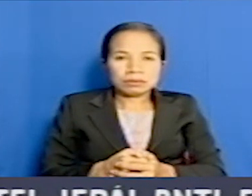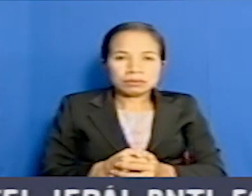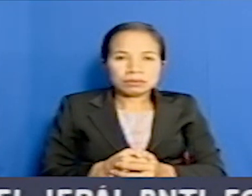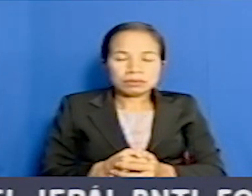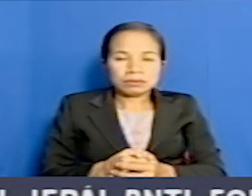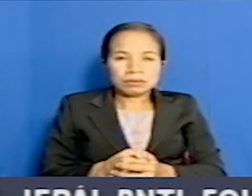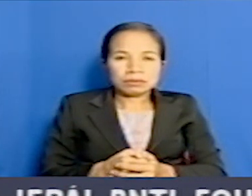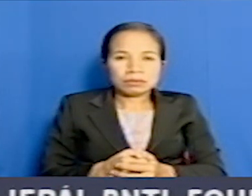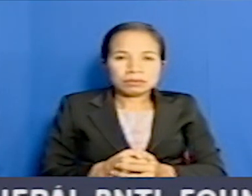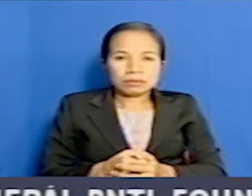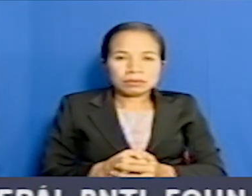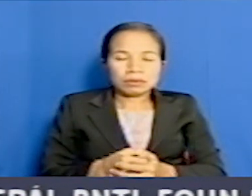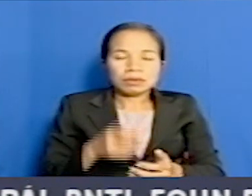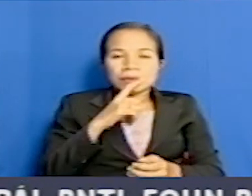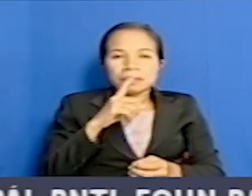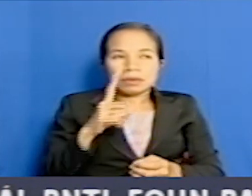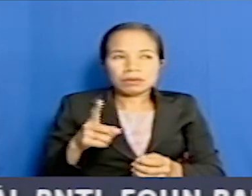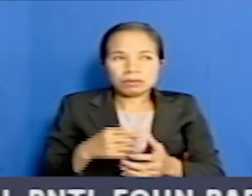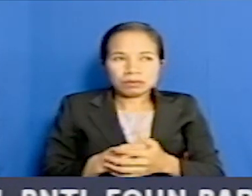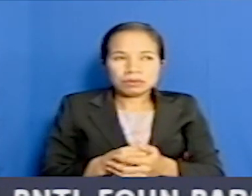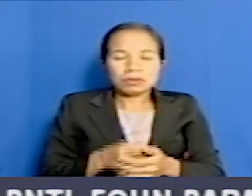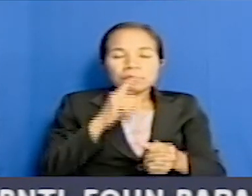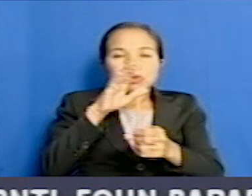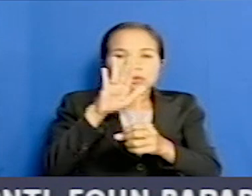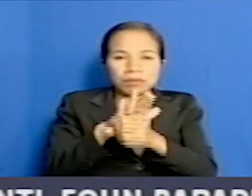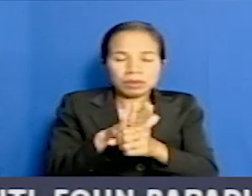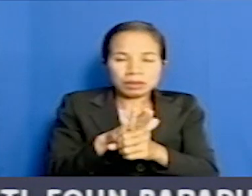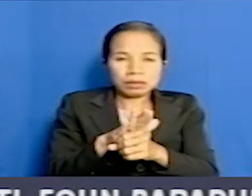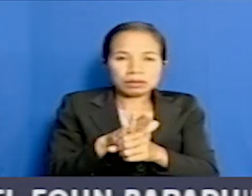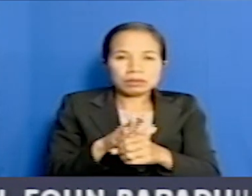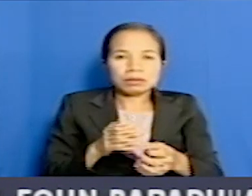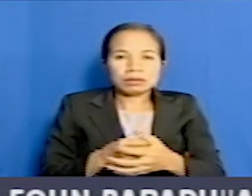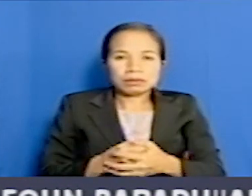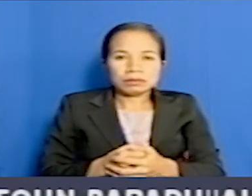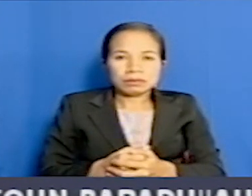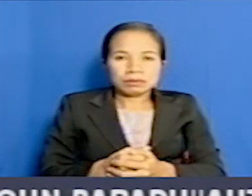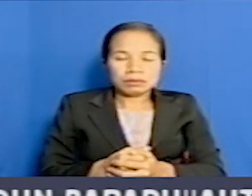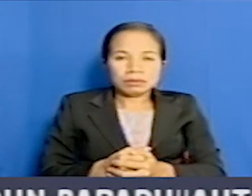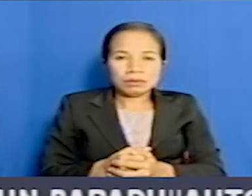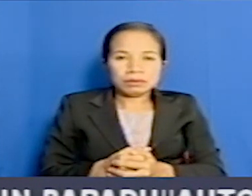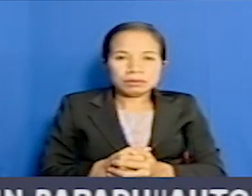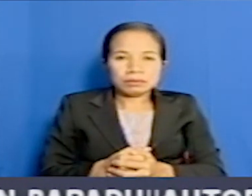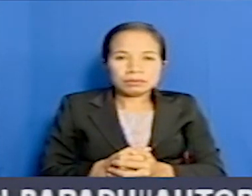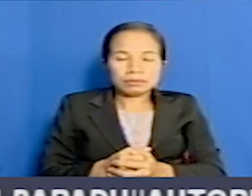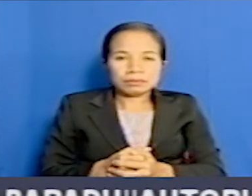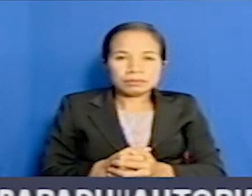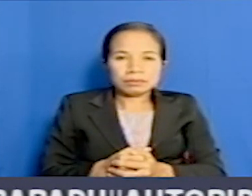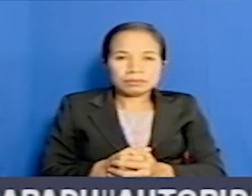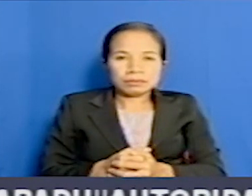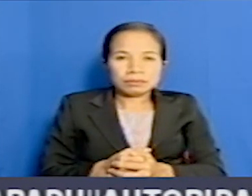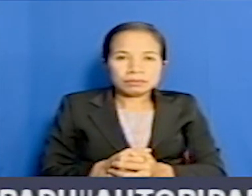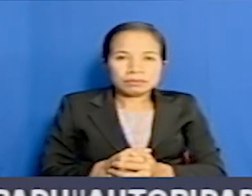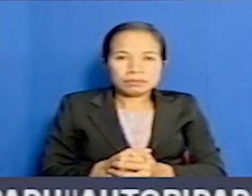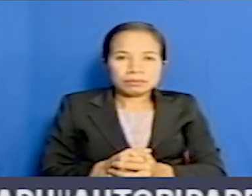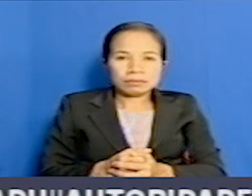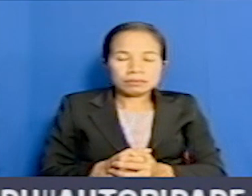efetivas e concretas para o cumprimento de diversos compromissos assumidos com o nosso povo e